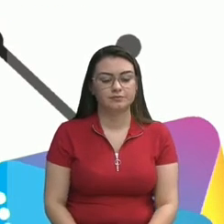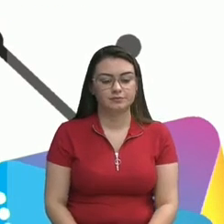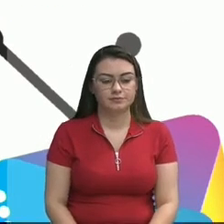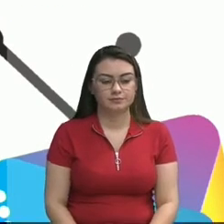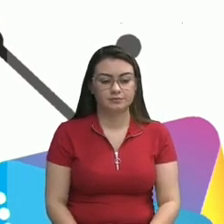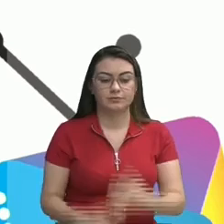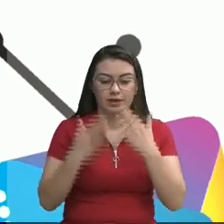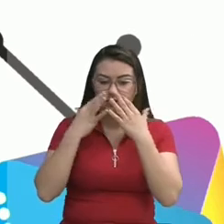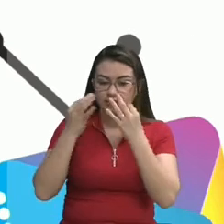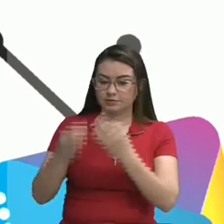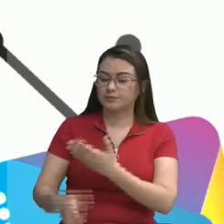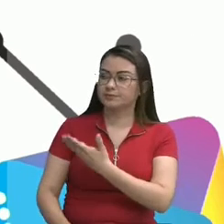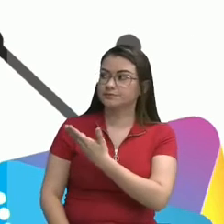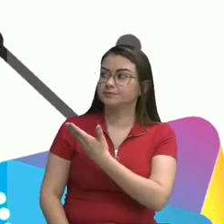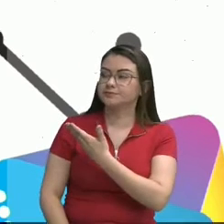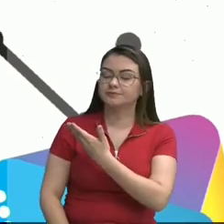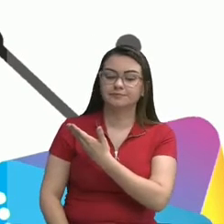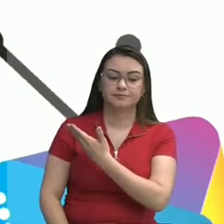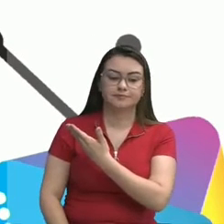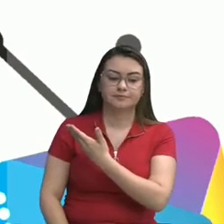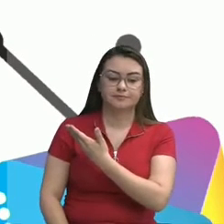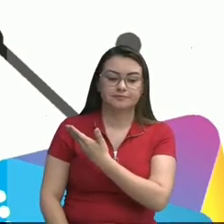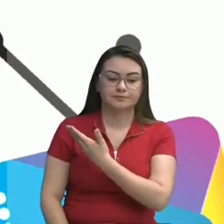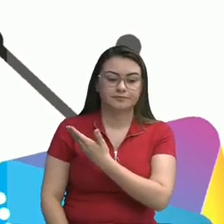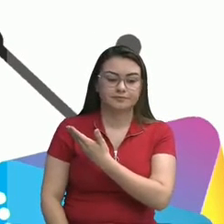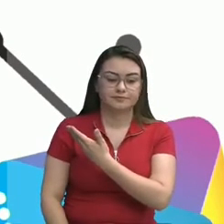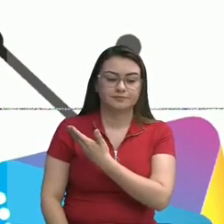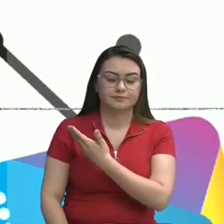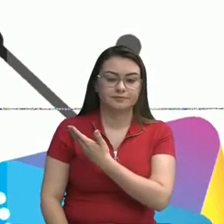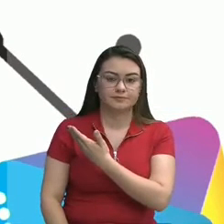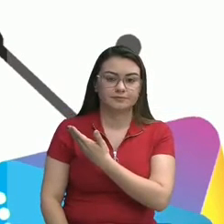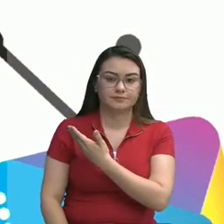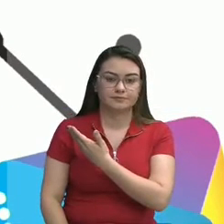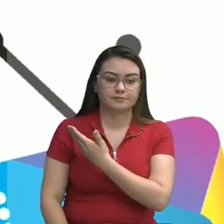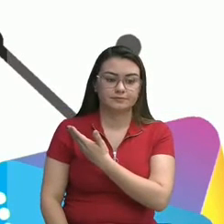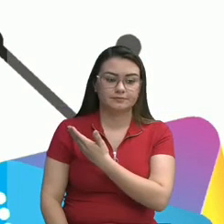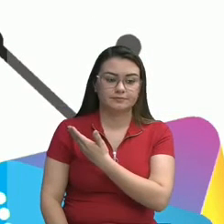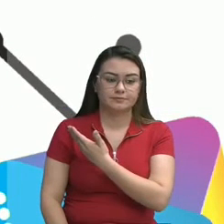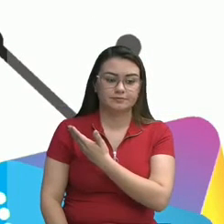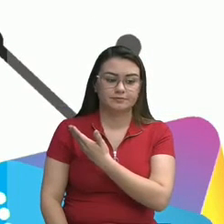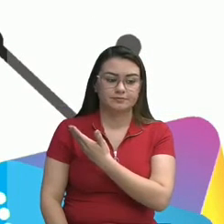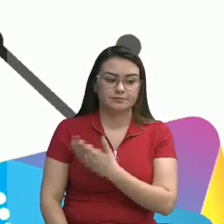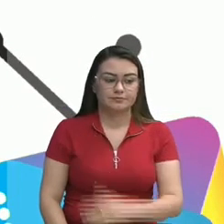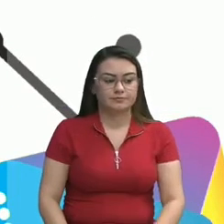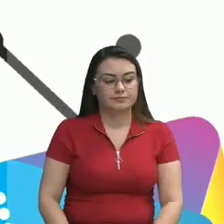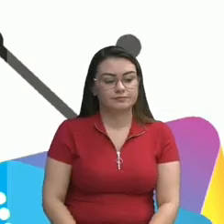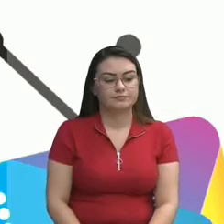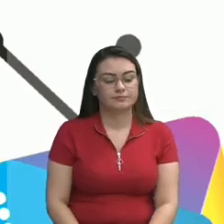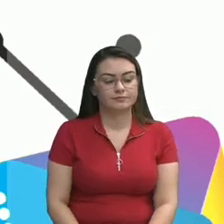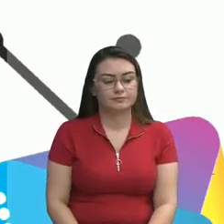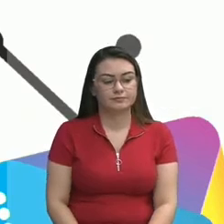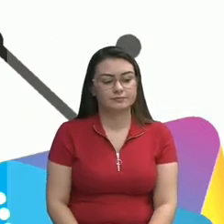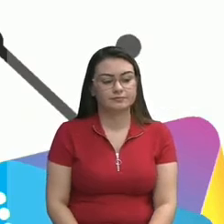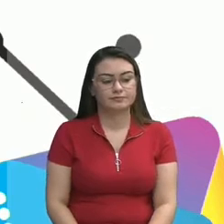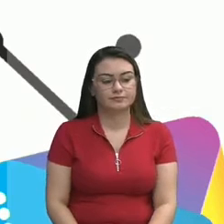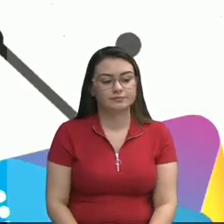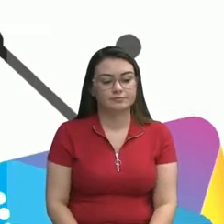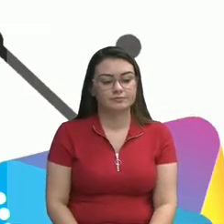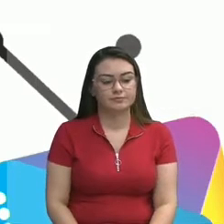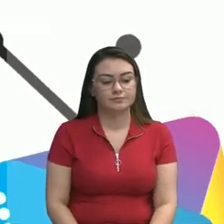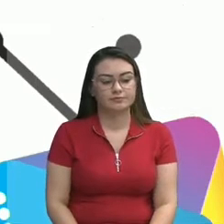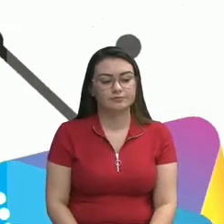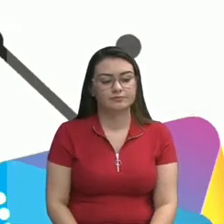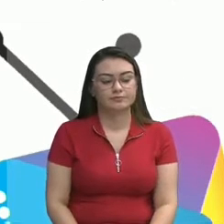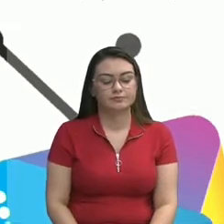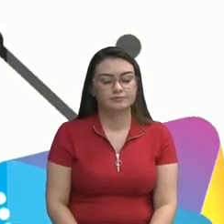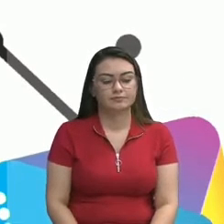menos 5x menos dois mais te tão onde era x na equação troquei pelo menos dois ficou então que menos 2 ao quadrado